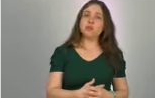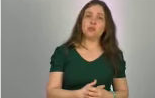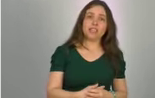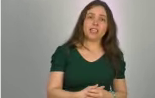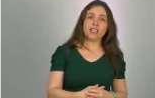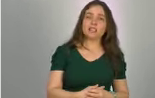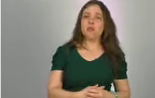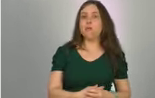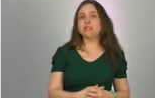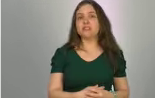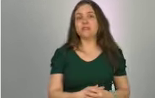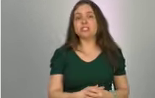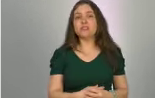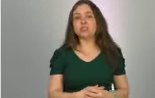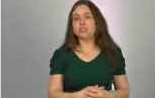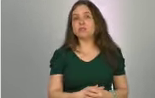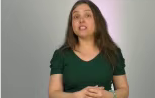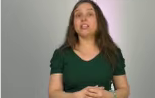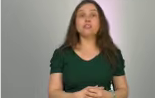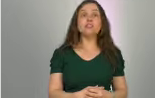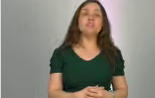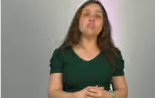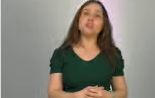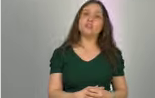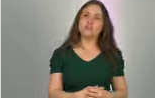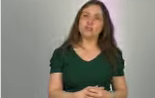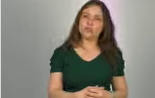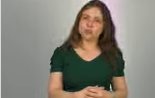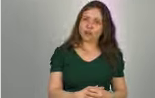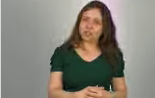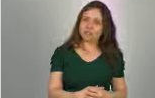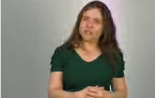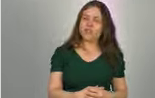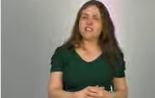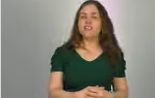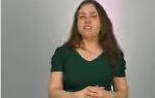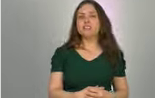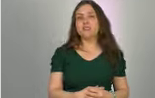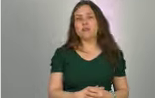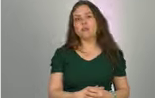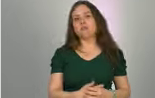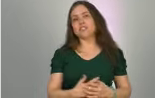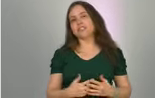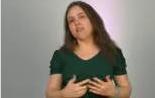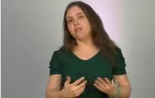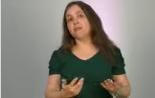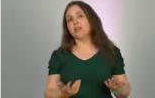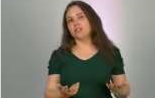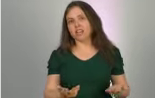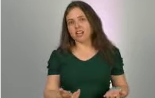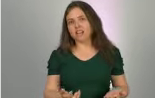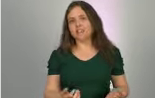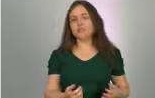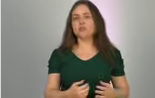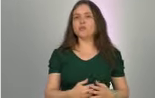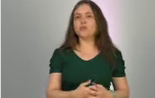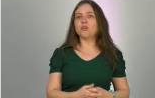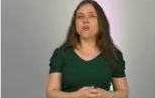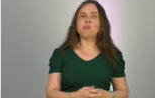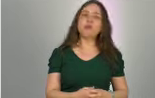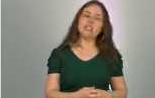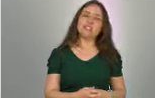e a nossa biblioteca está completando neste ano 120 anos de história Então como vocês devem imaginar